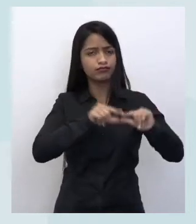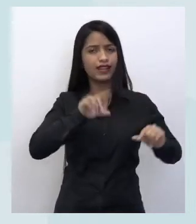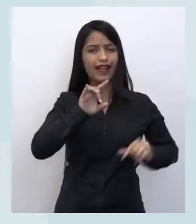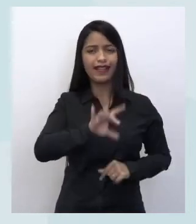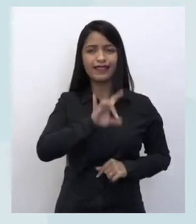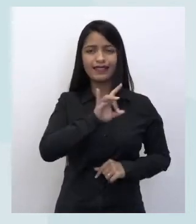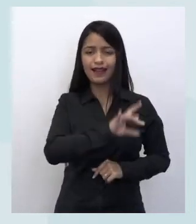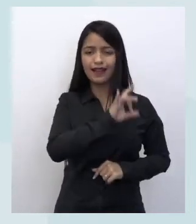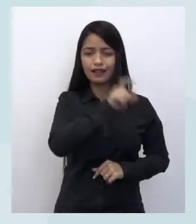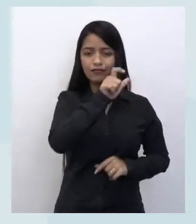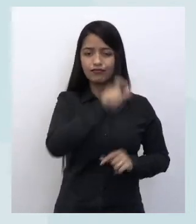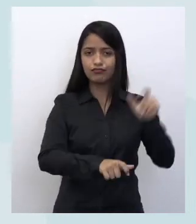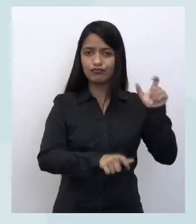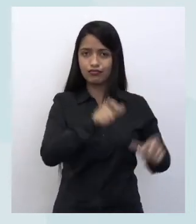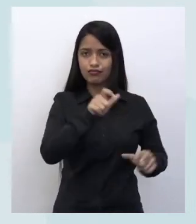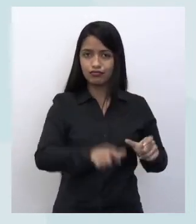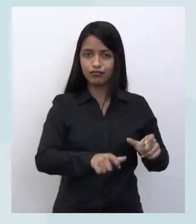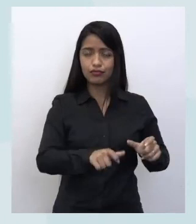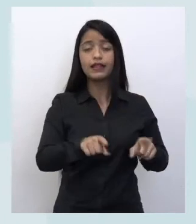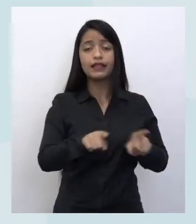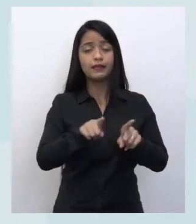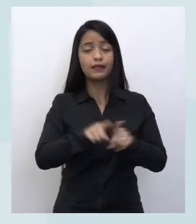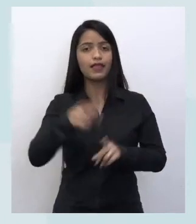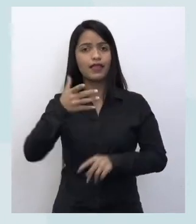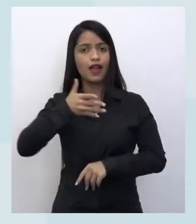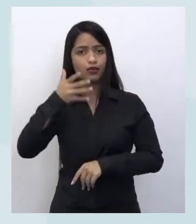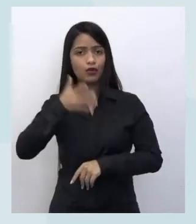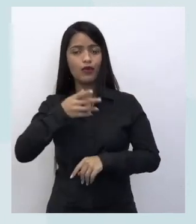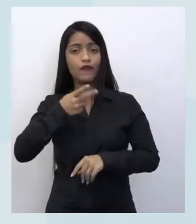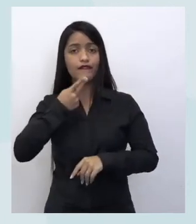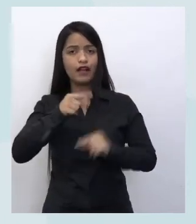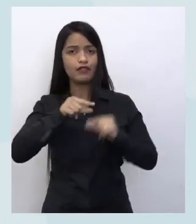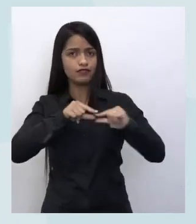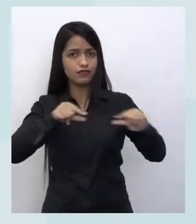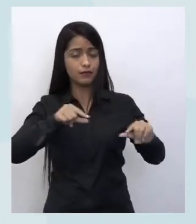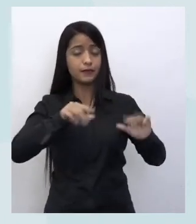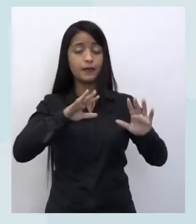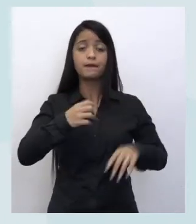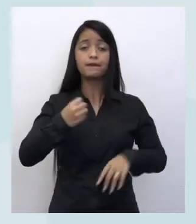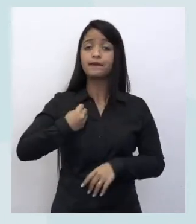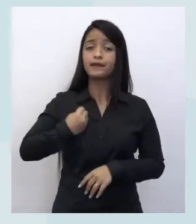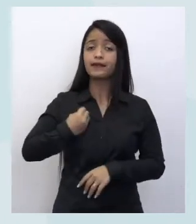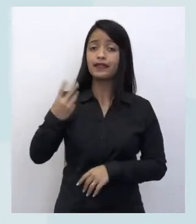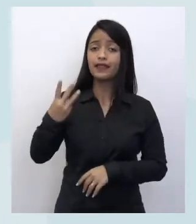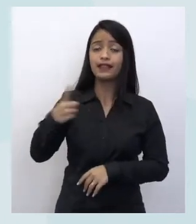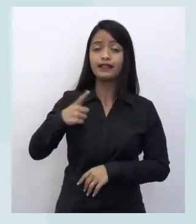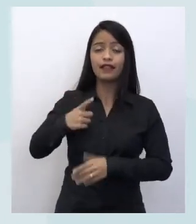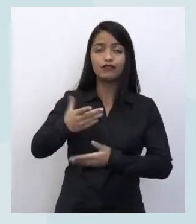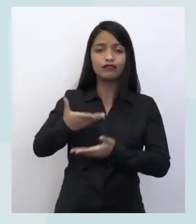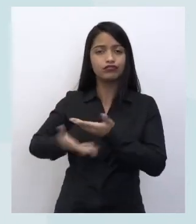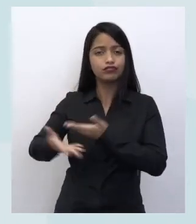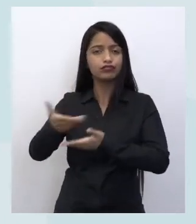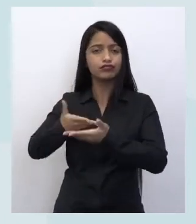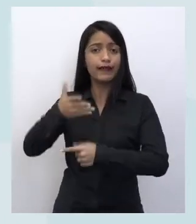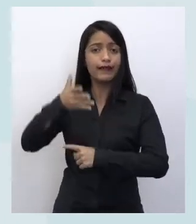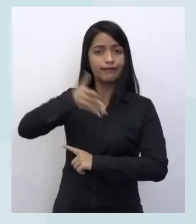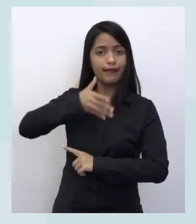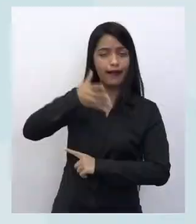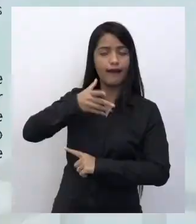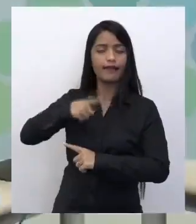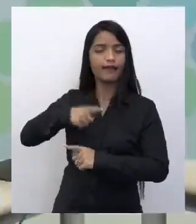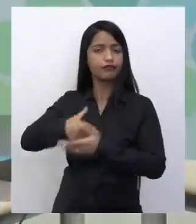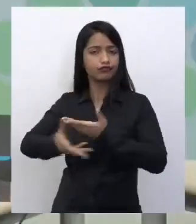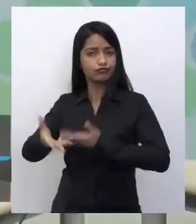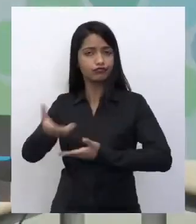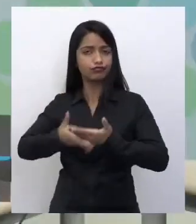momento, inclusive a fala do narrador, no texto 3 nós temos um diálogo acontecendo com a narração. Então, repara assim, lá no texto 2, vou voltar,